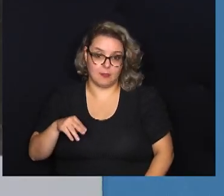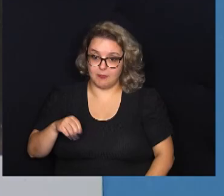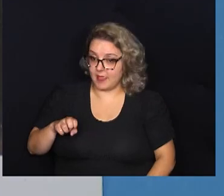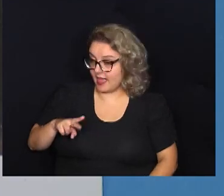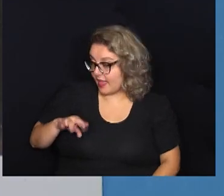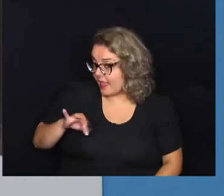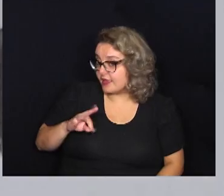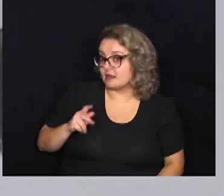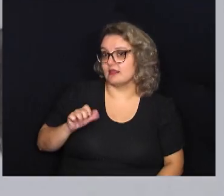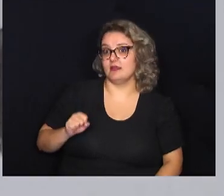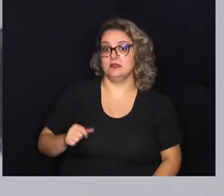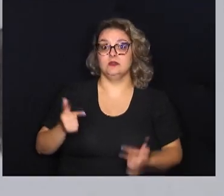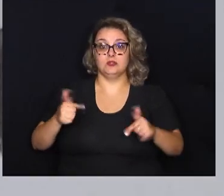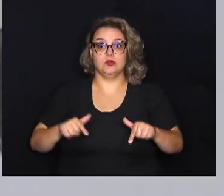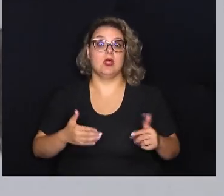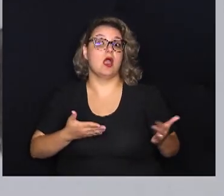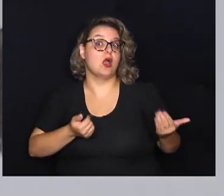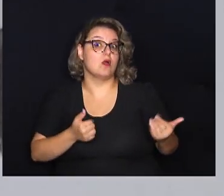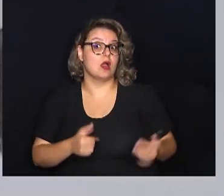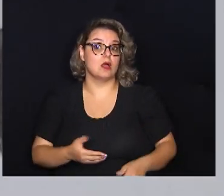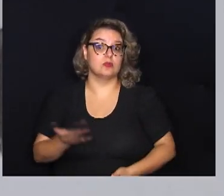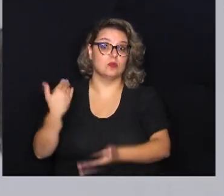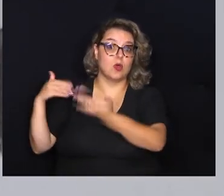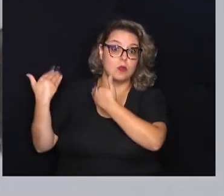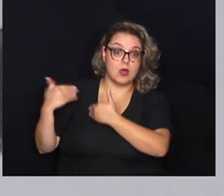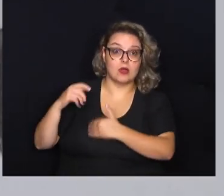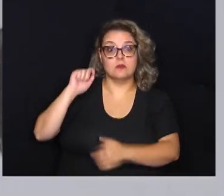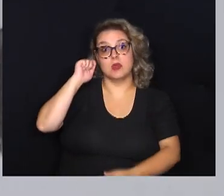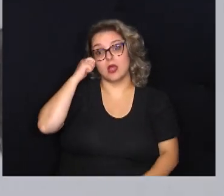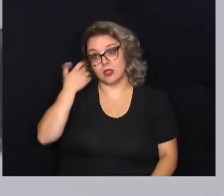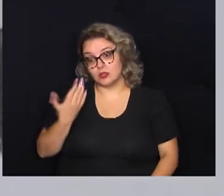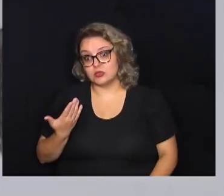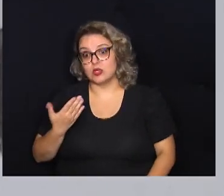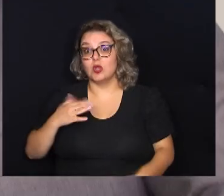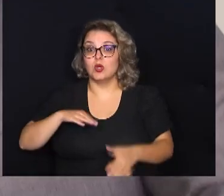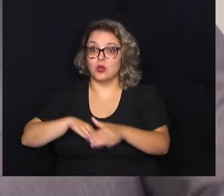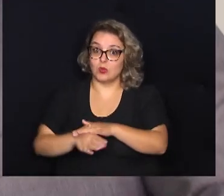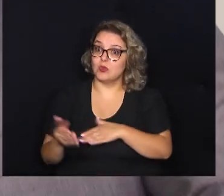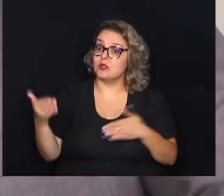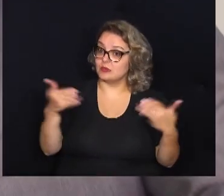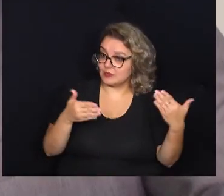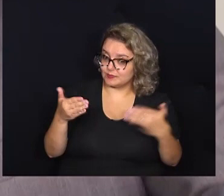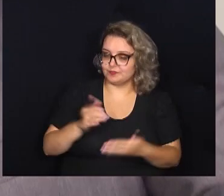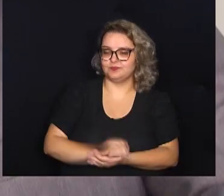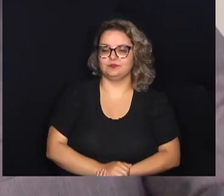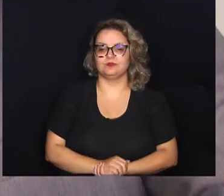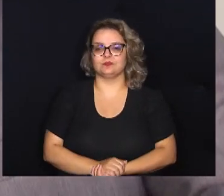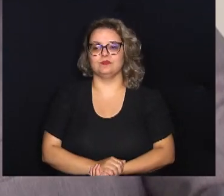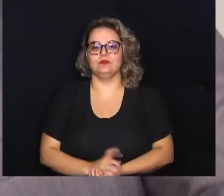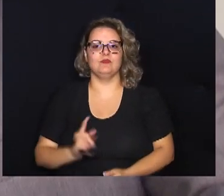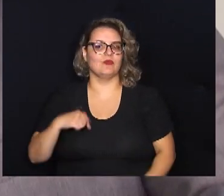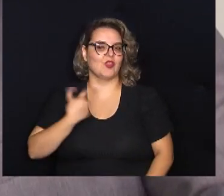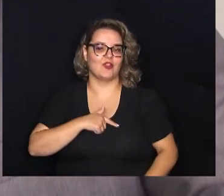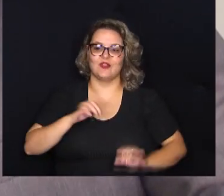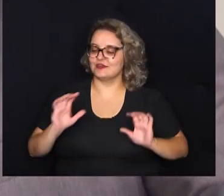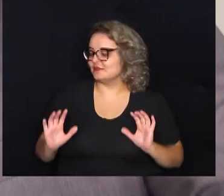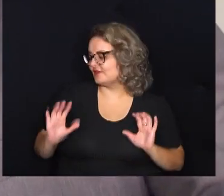legal que a juventude, na época negra, costumava frequentar. Nós fazíamos festas,